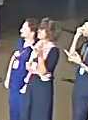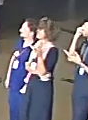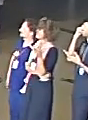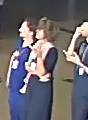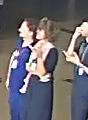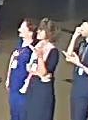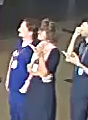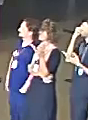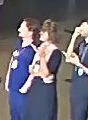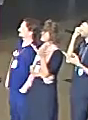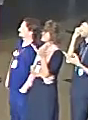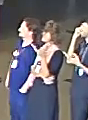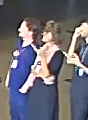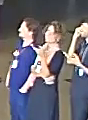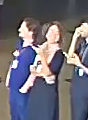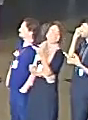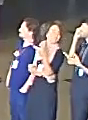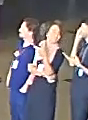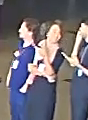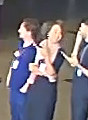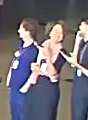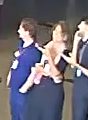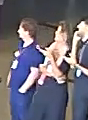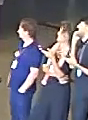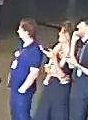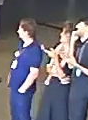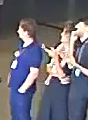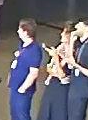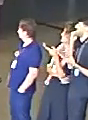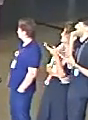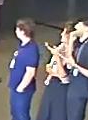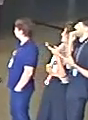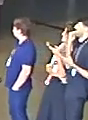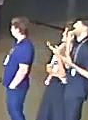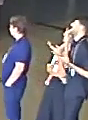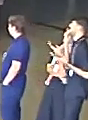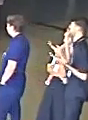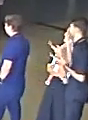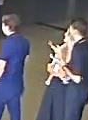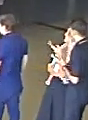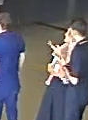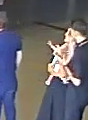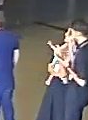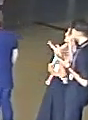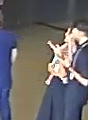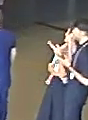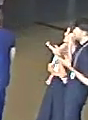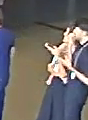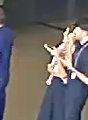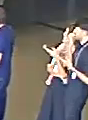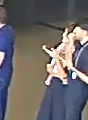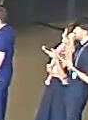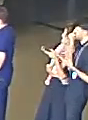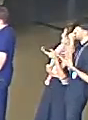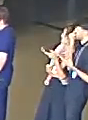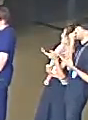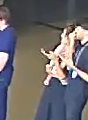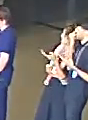dia 28 de Junho do ano passado não vou repetir a fala mas já foi falado para